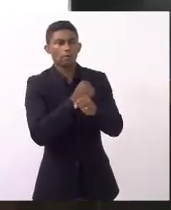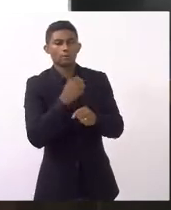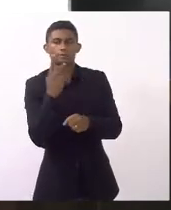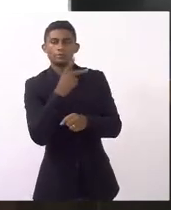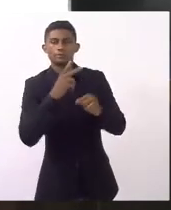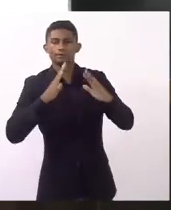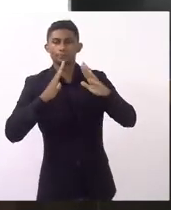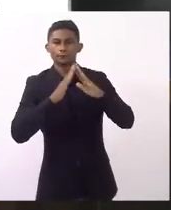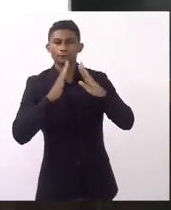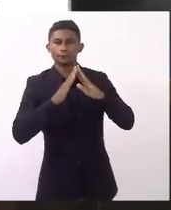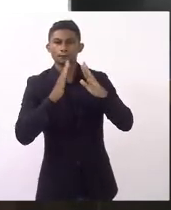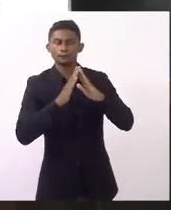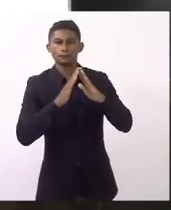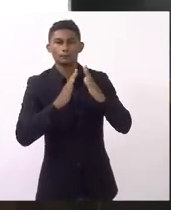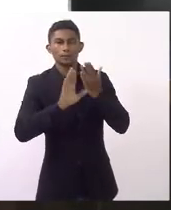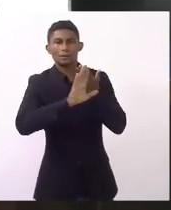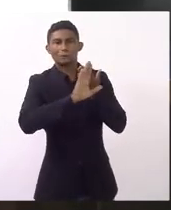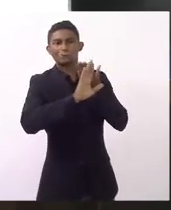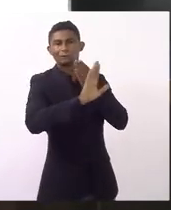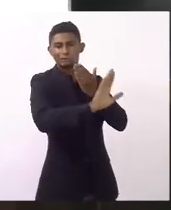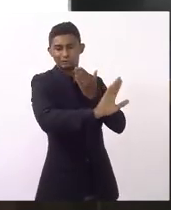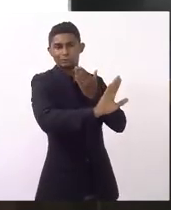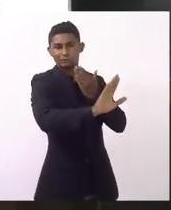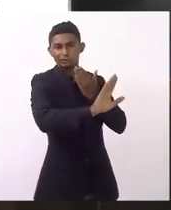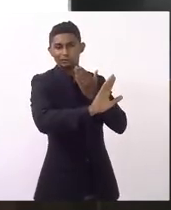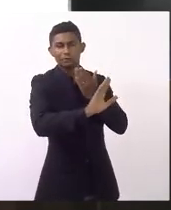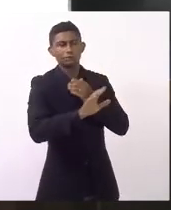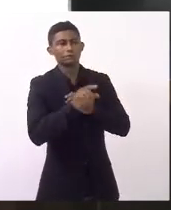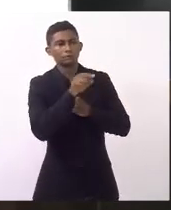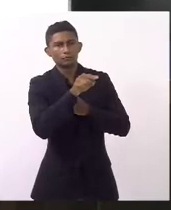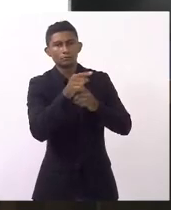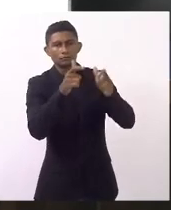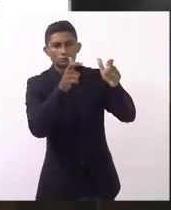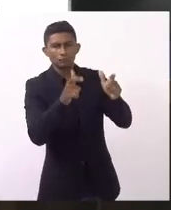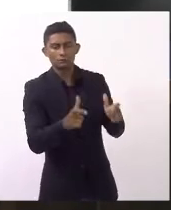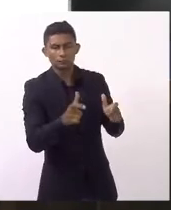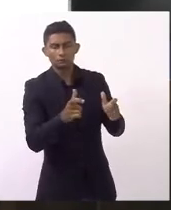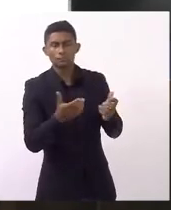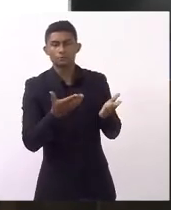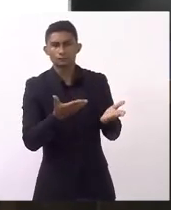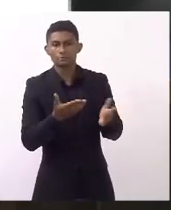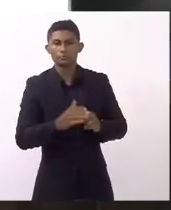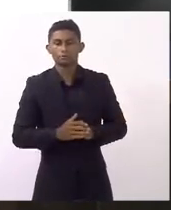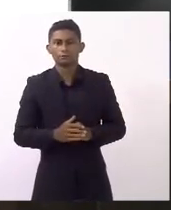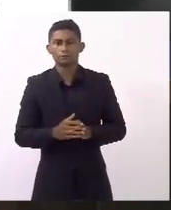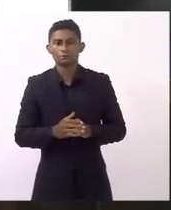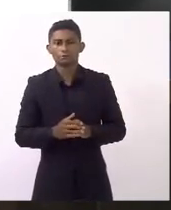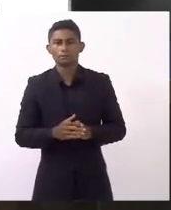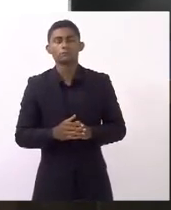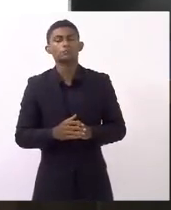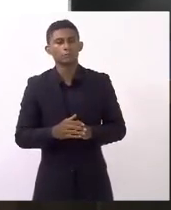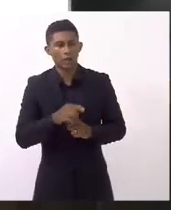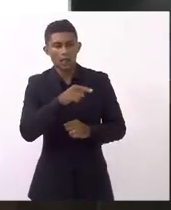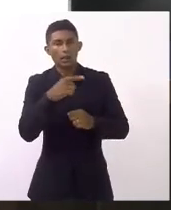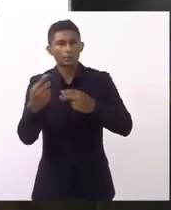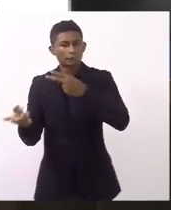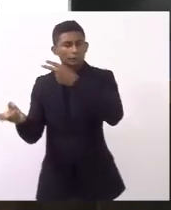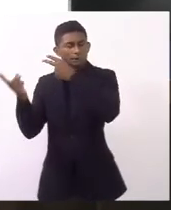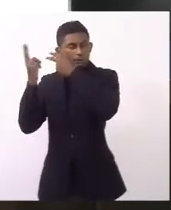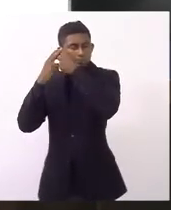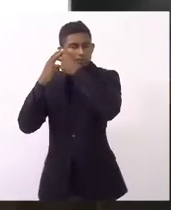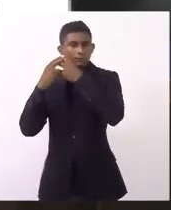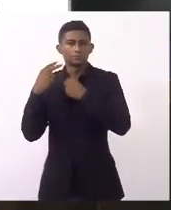casa foi isolada dentro do empreendimento do município em um processo o plástico